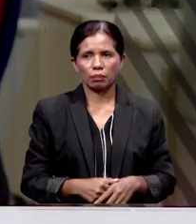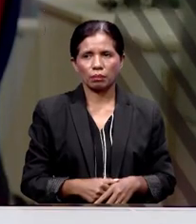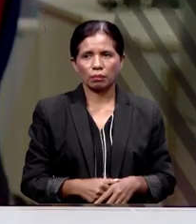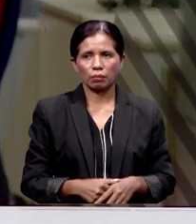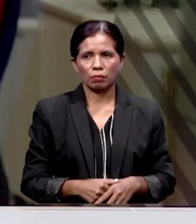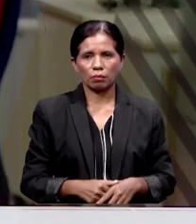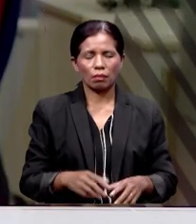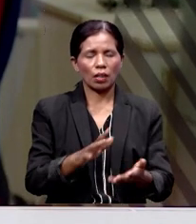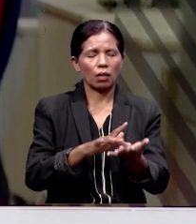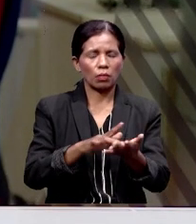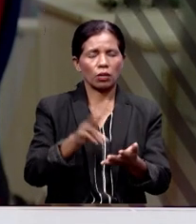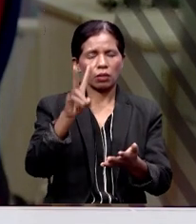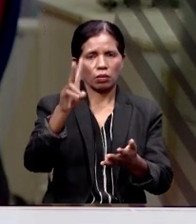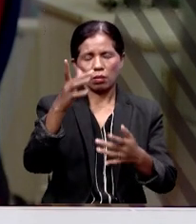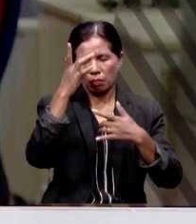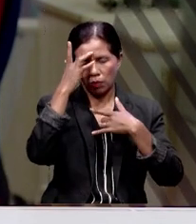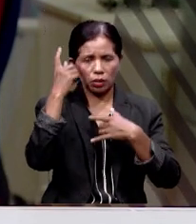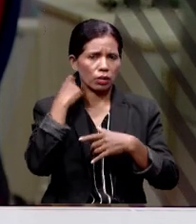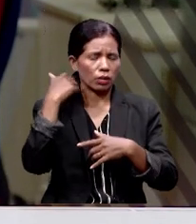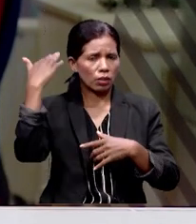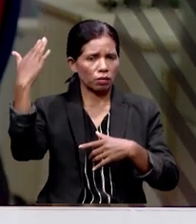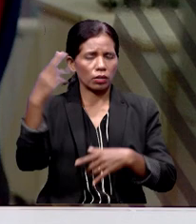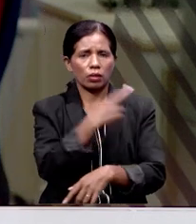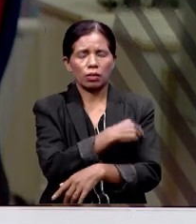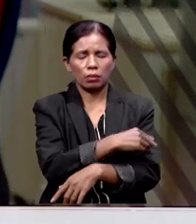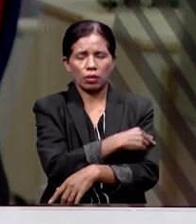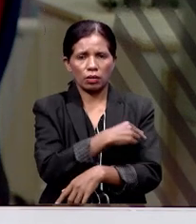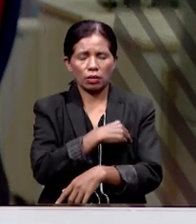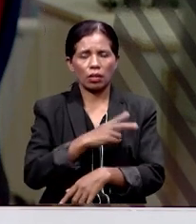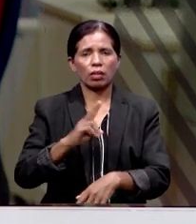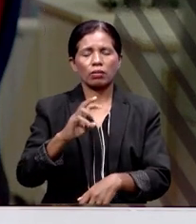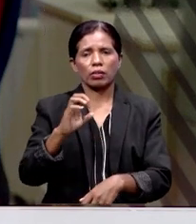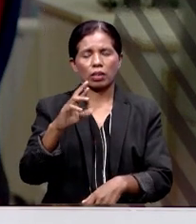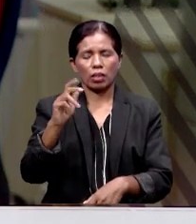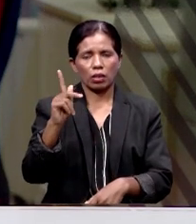Falta em Morocai tem rua para morar extensão AS e Centro de Saúde Veracruz.